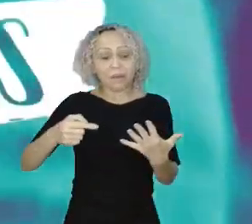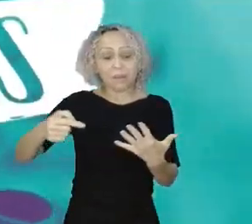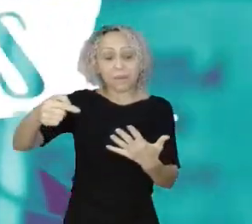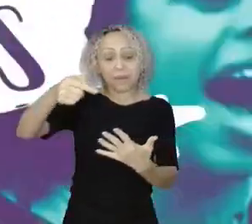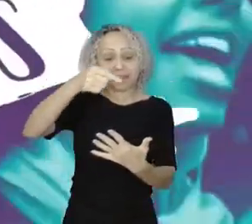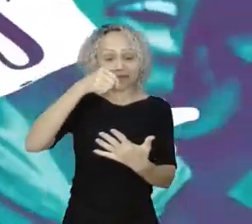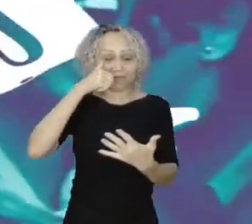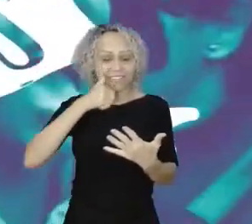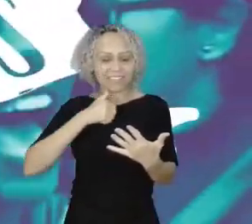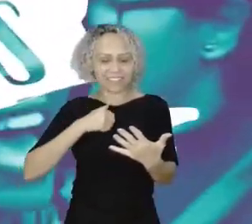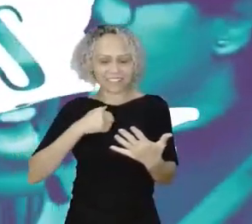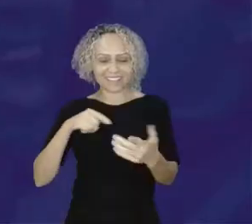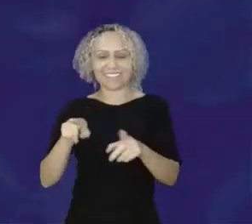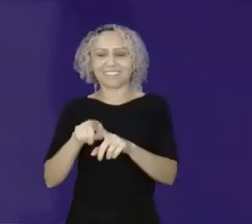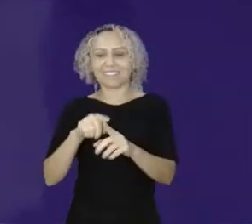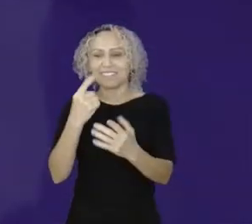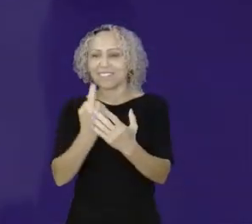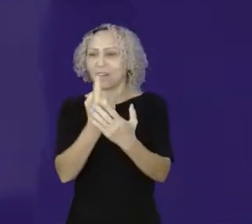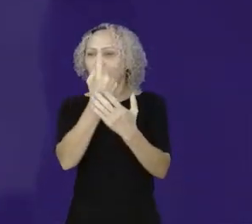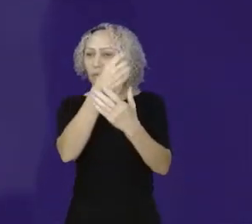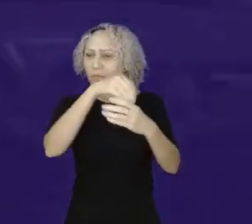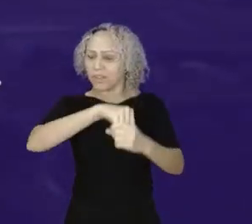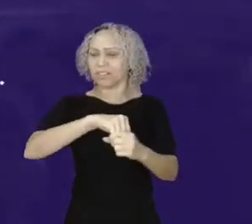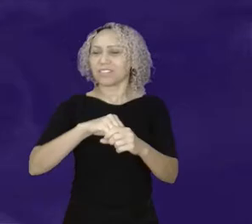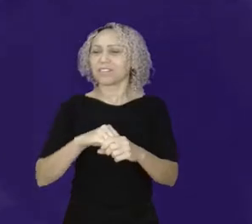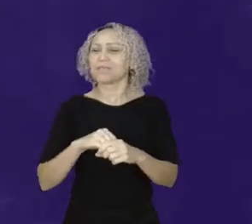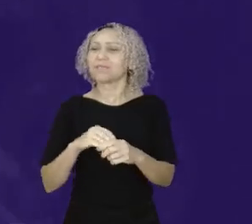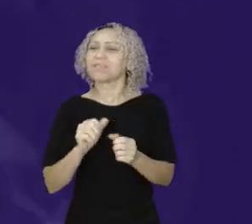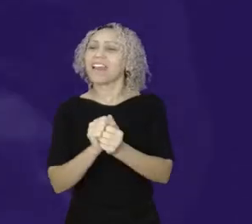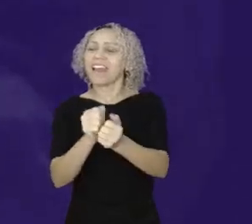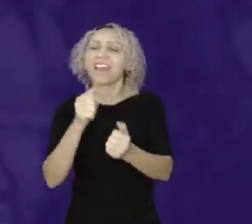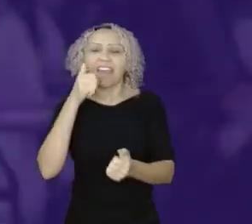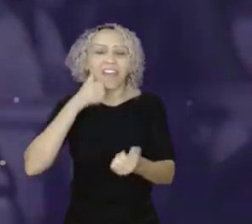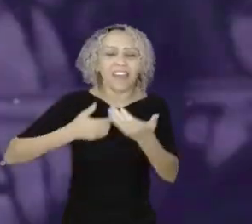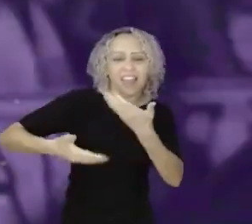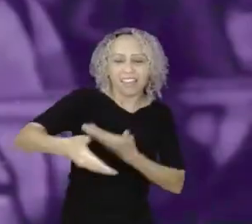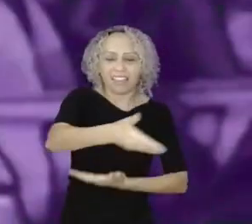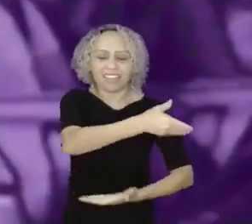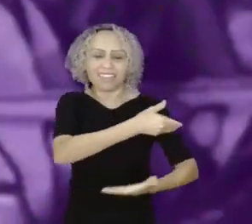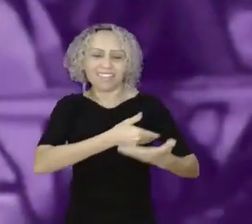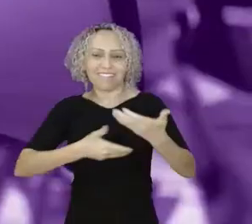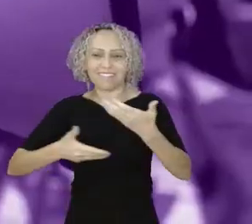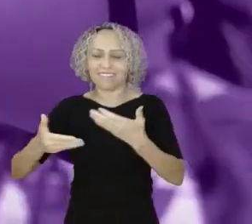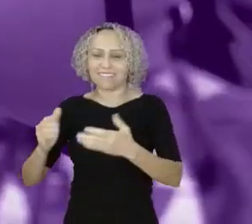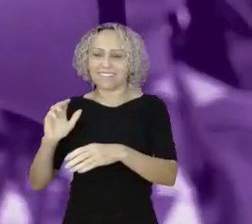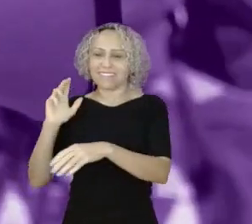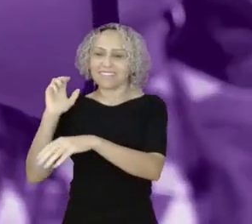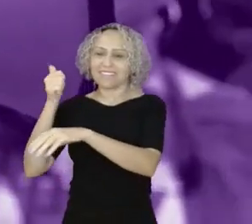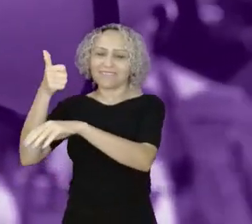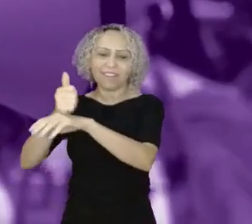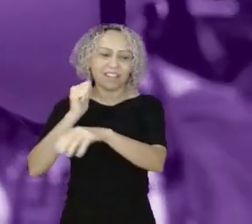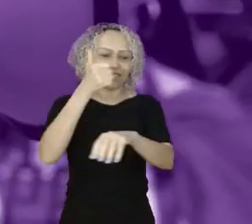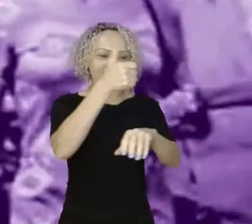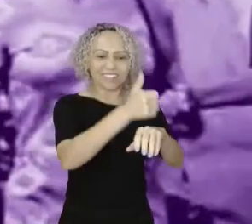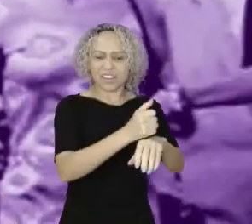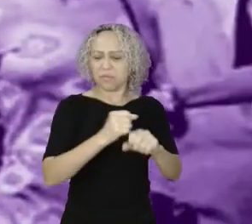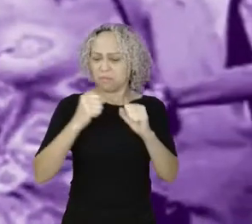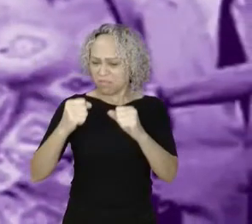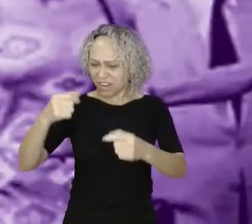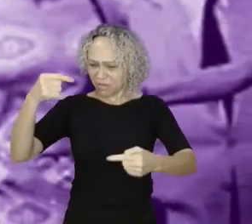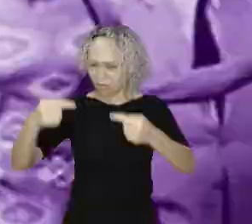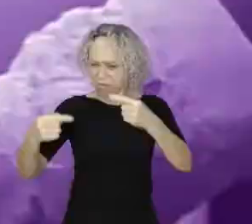Eu sou uma delas, são elas por elas, ocupando os espaços